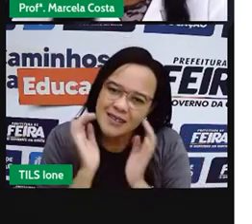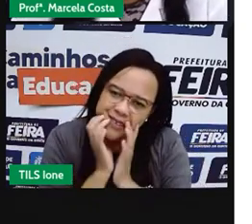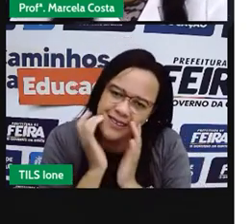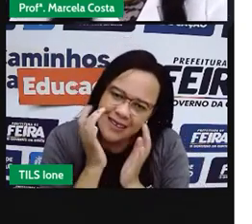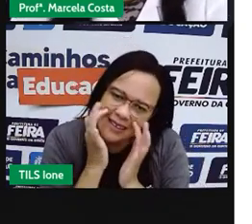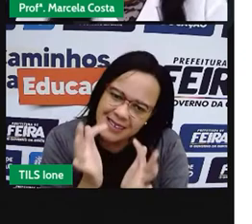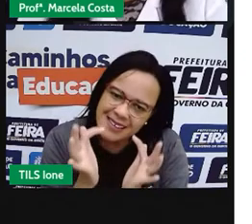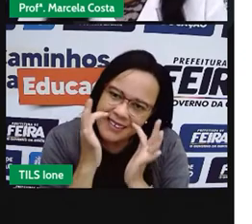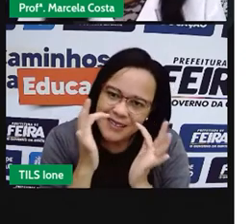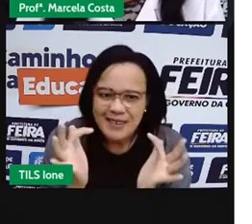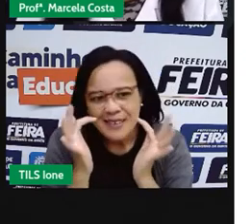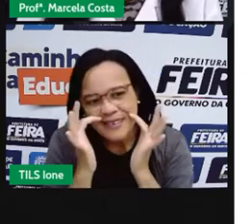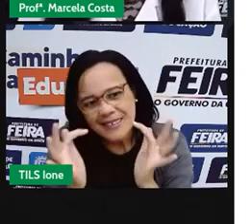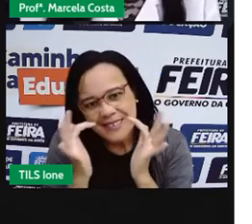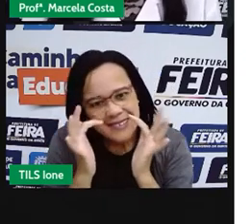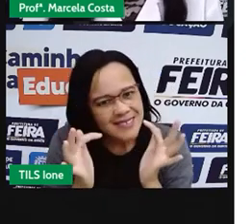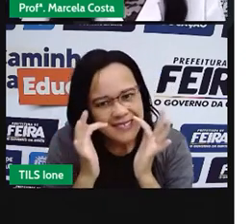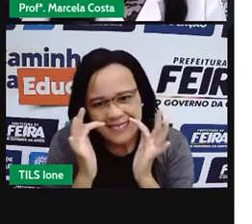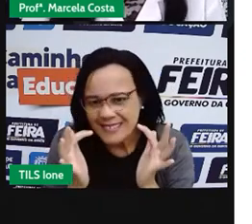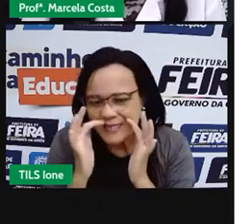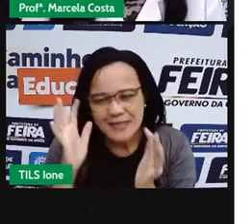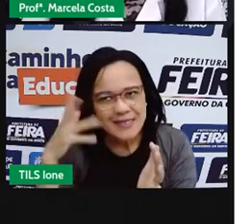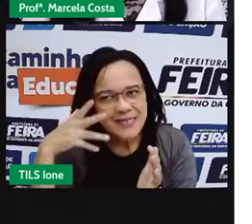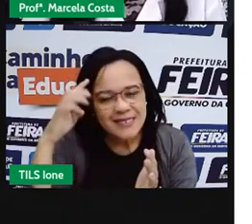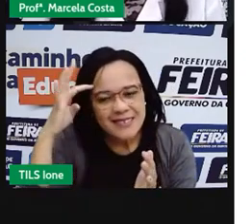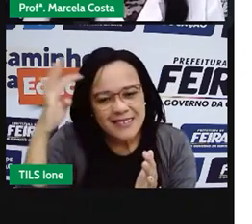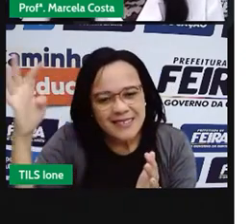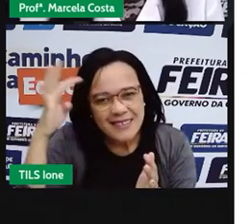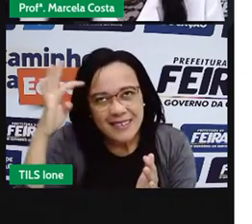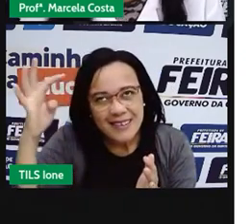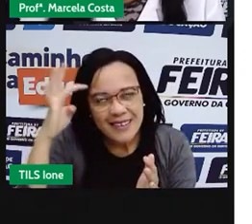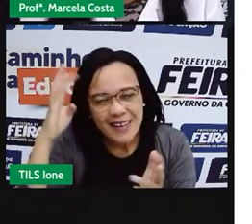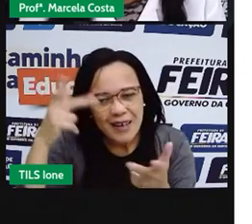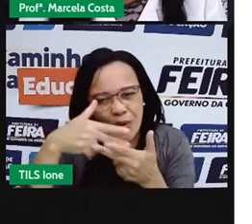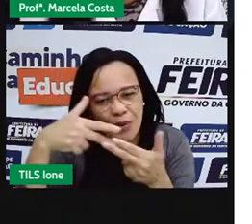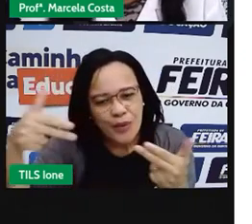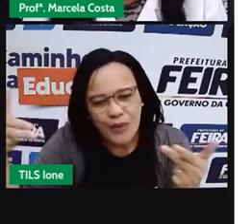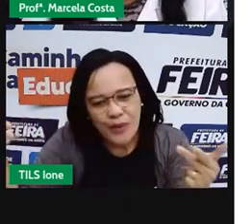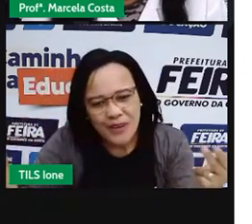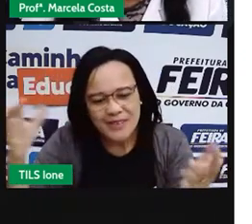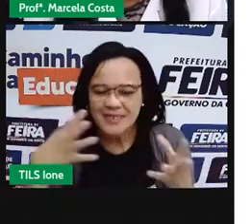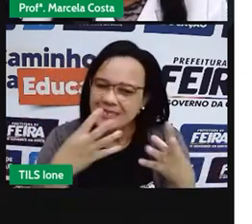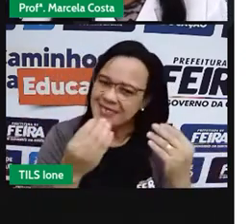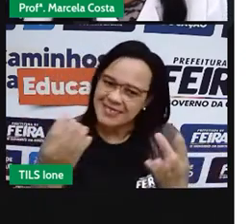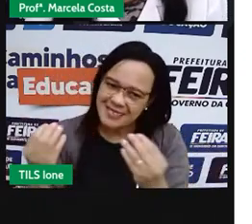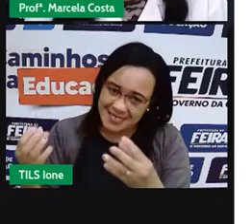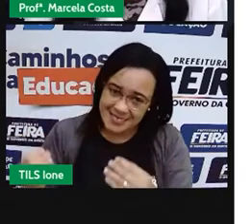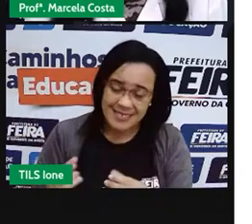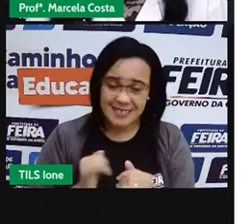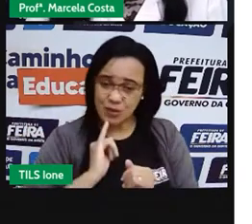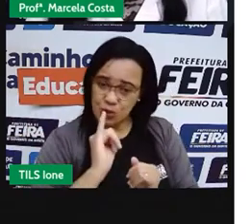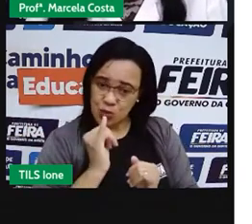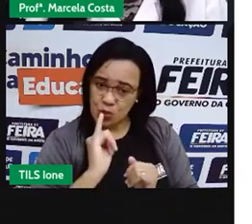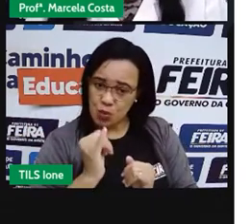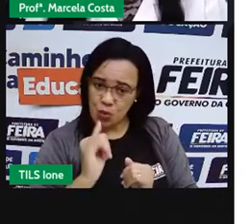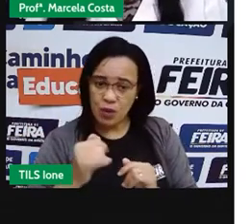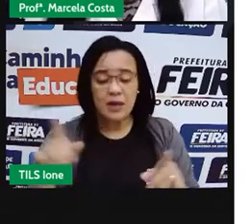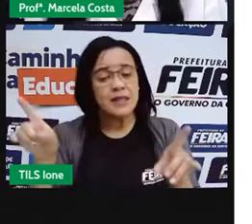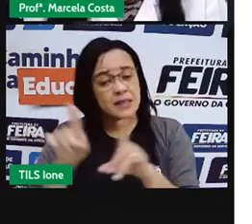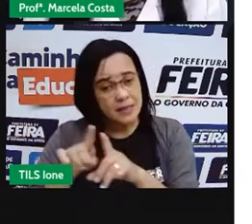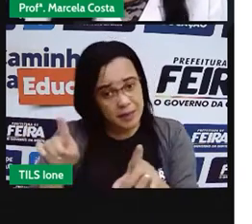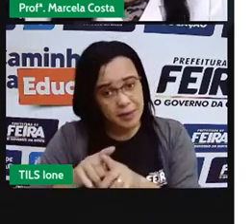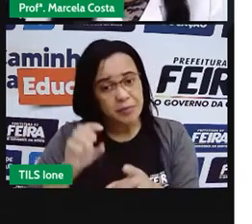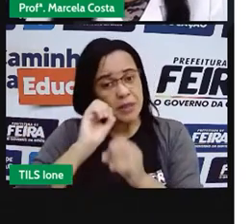elas imaginarem muitas coisas. Os contos também ensinam para a gente alguns valores